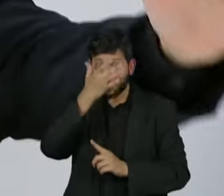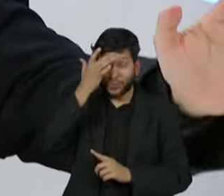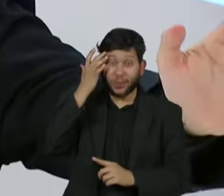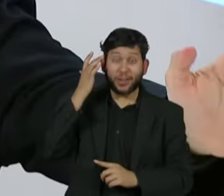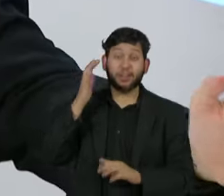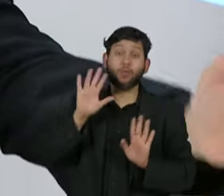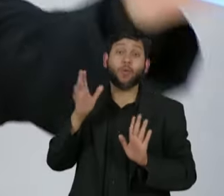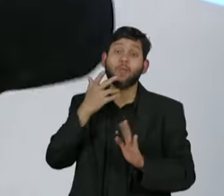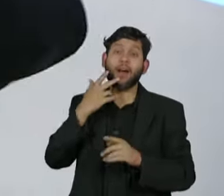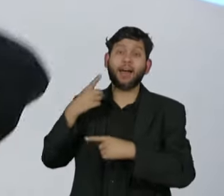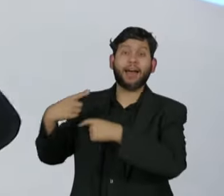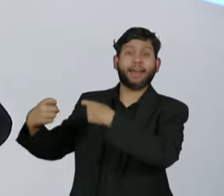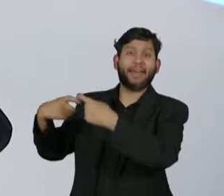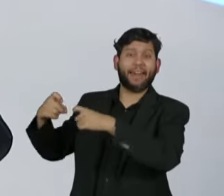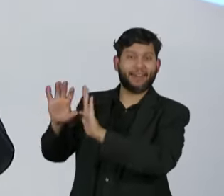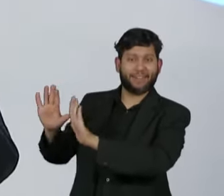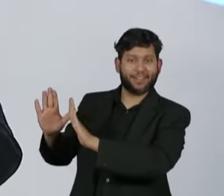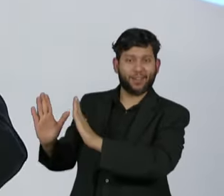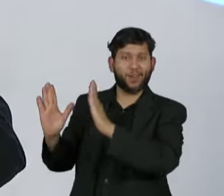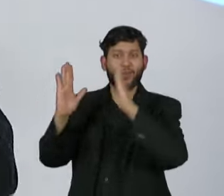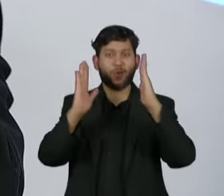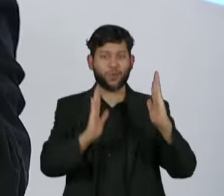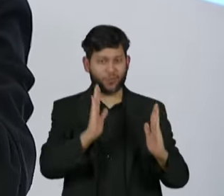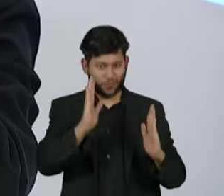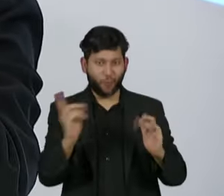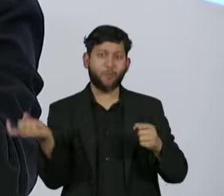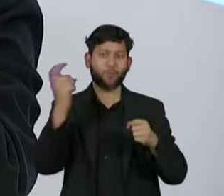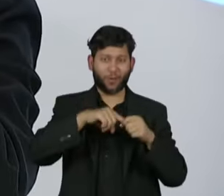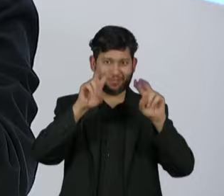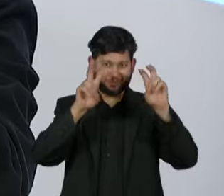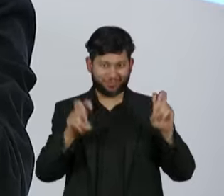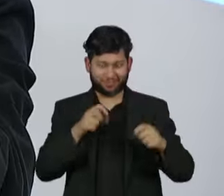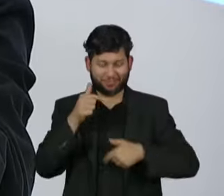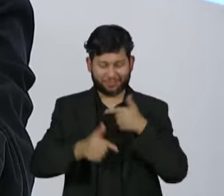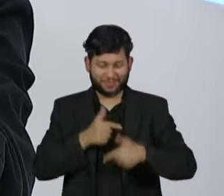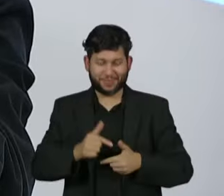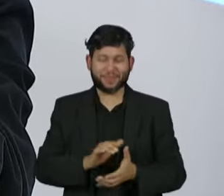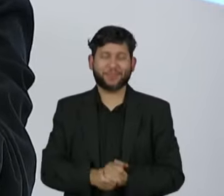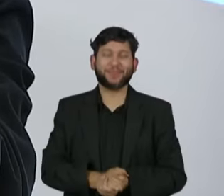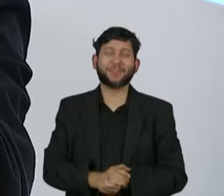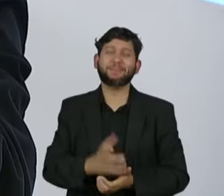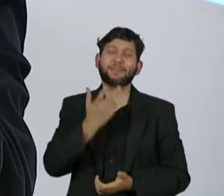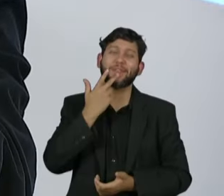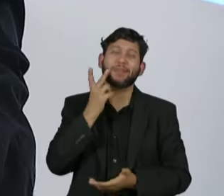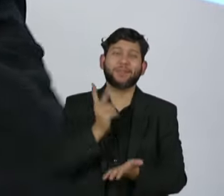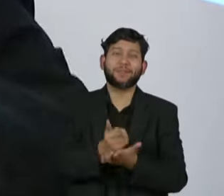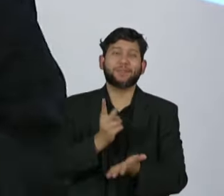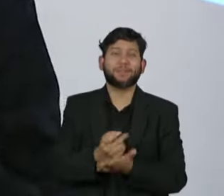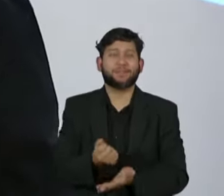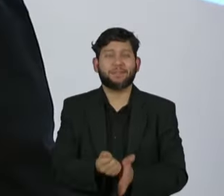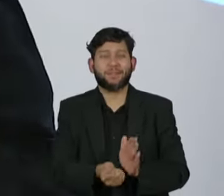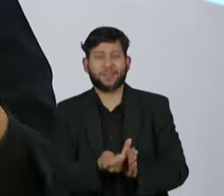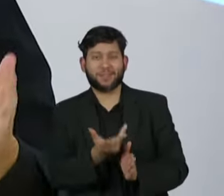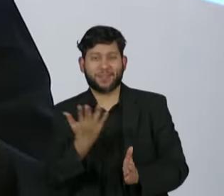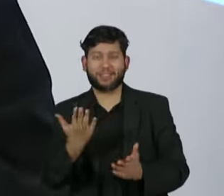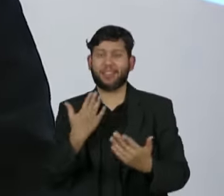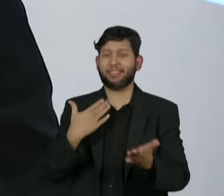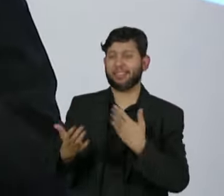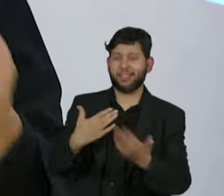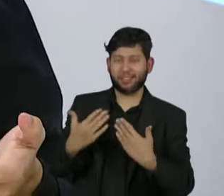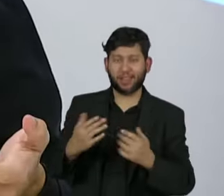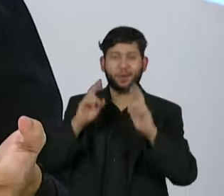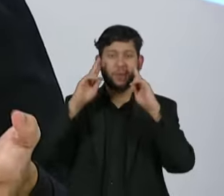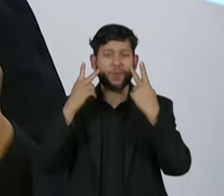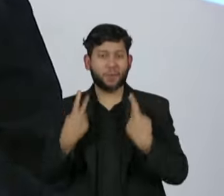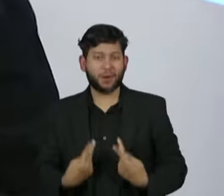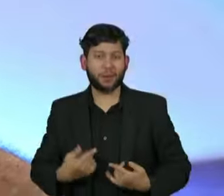vou tirar da Guerra nuclear do sério e voltar agora para falar de trabalho o senhor mencionou várias vezes essa questão da sem interação entre um ano